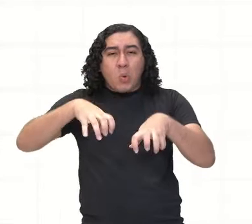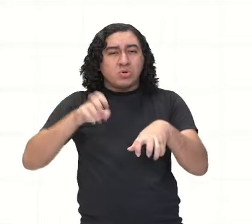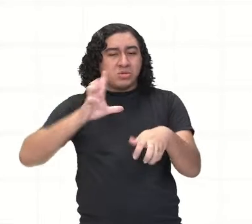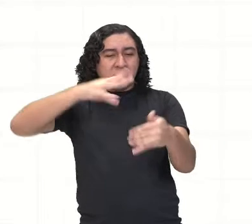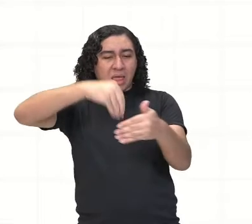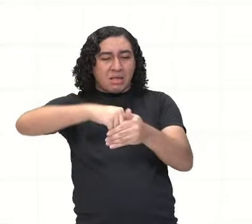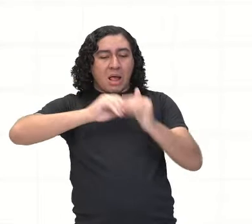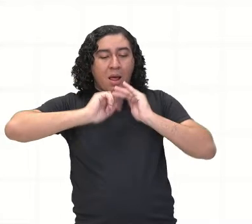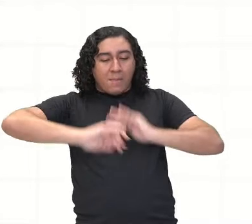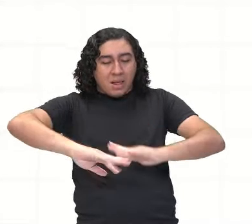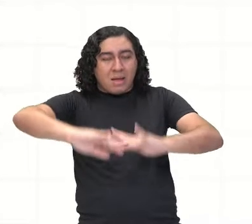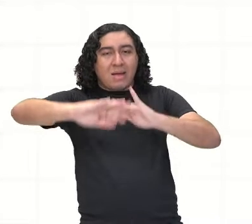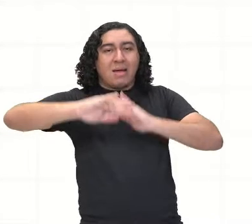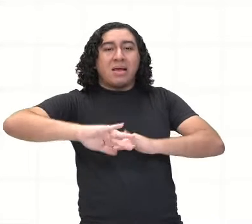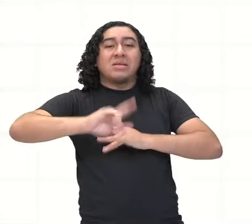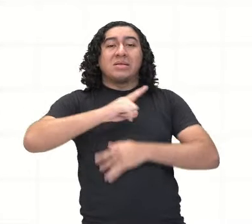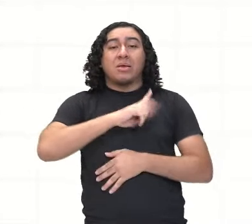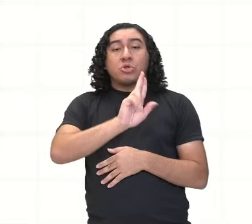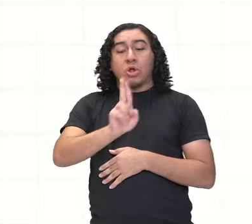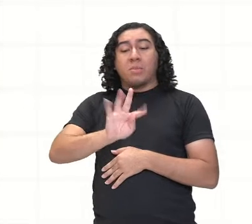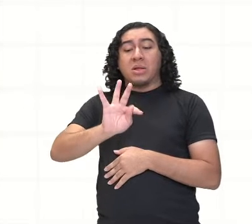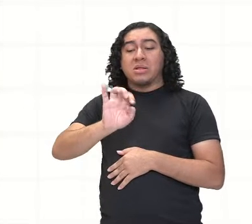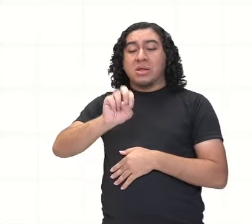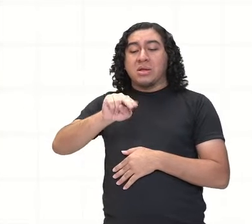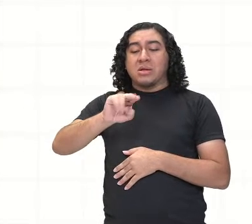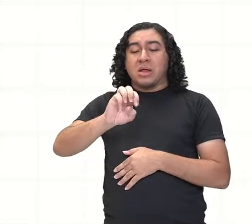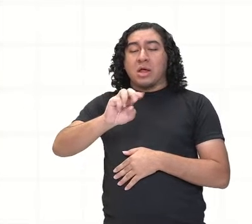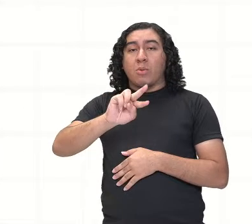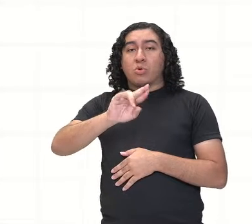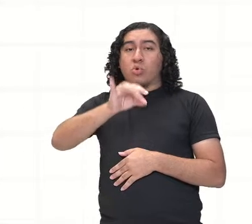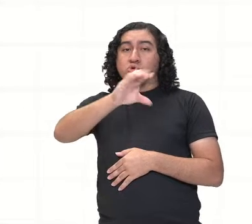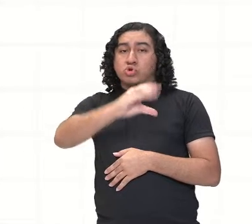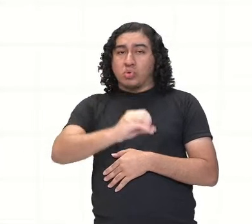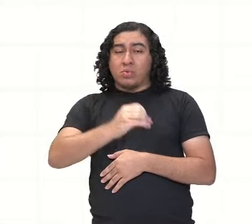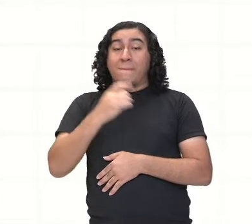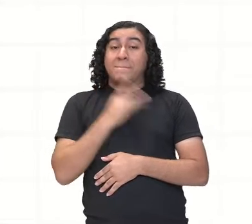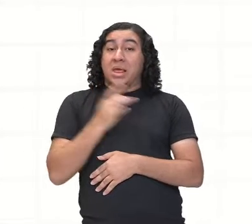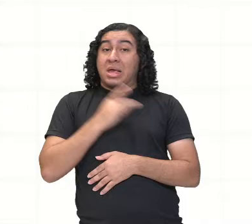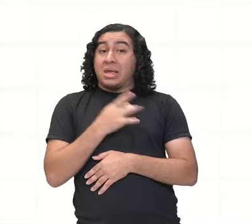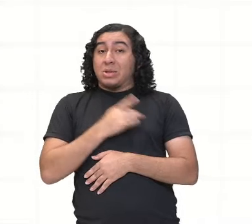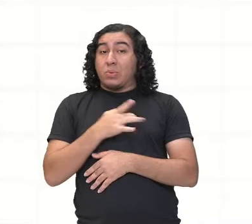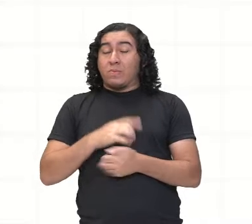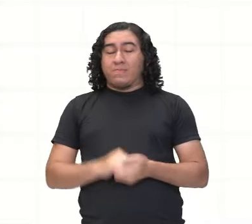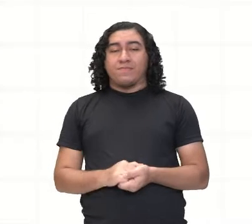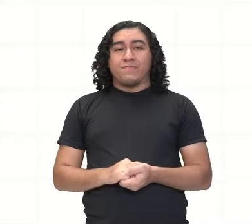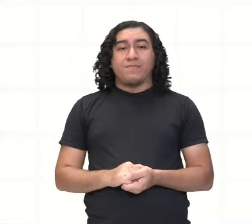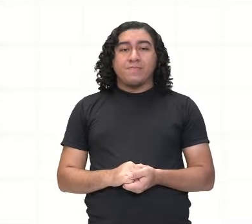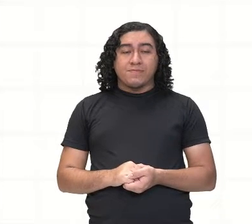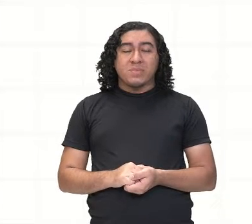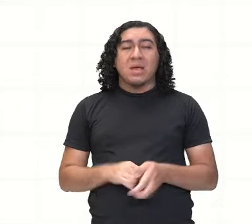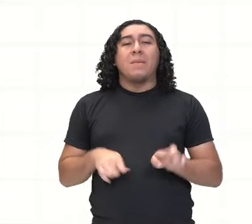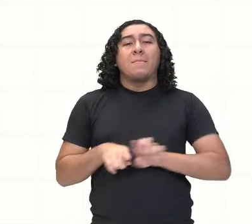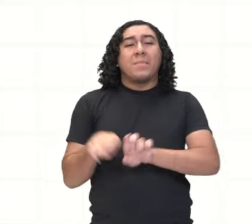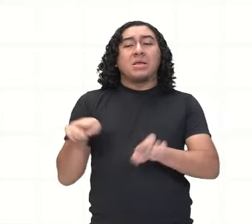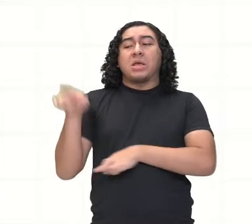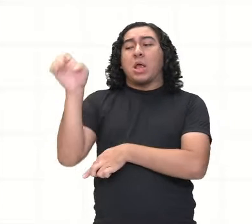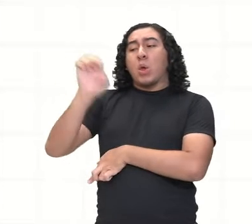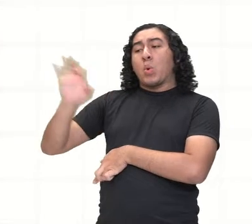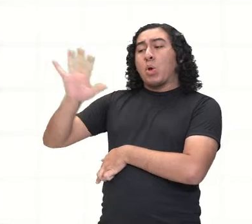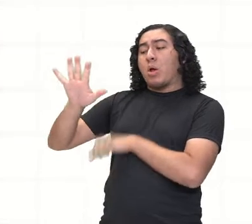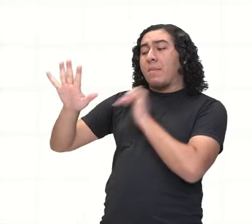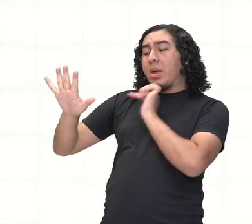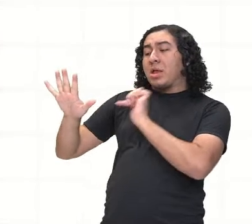como um mar tenebroso. Mas o que vai fazer com que esses exploradores europeus